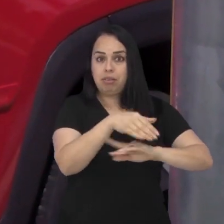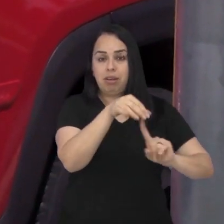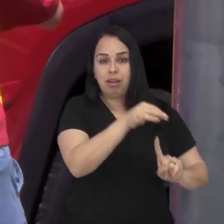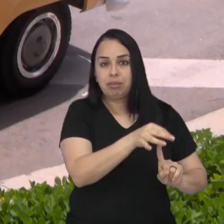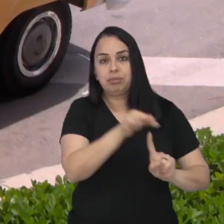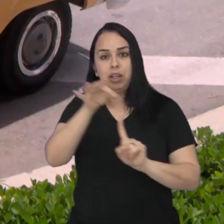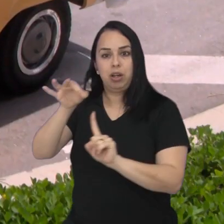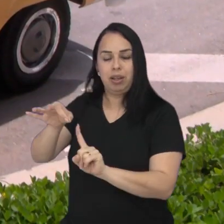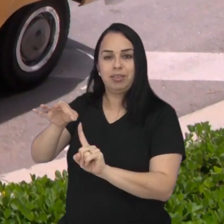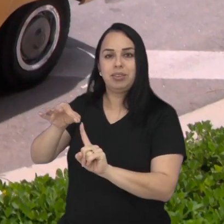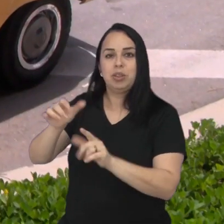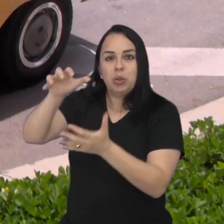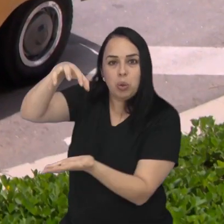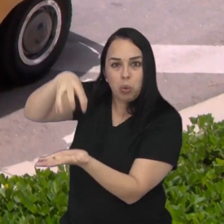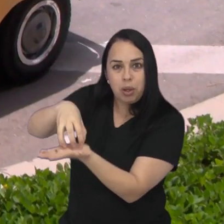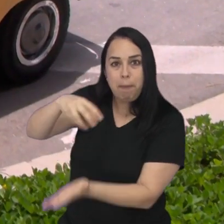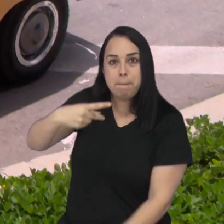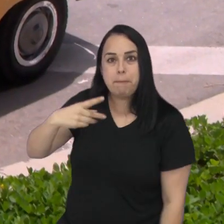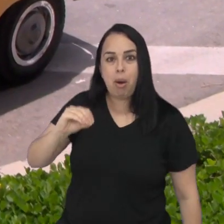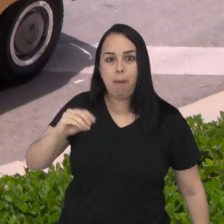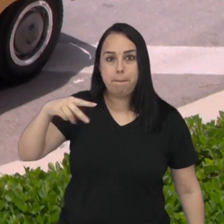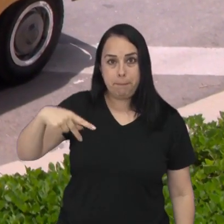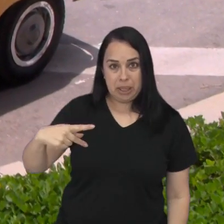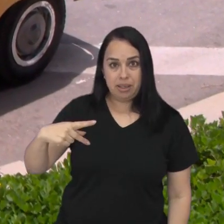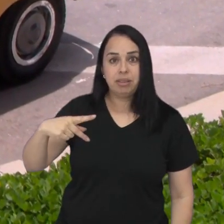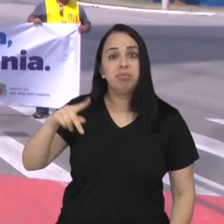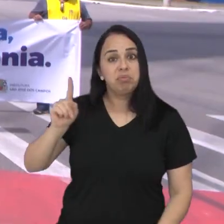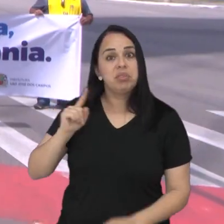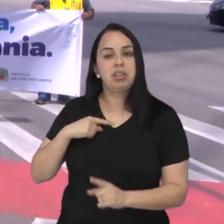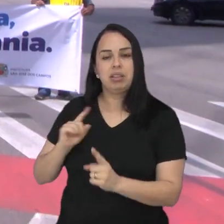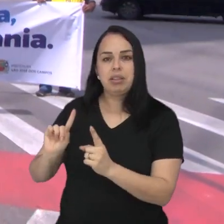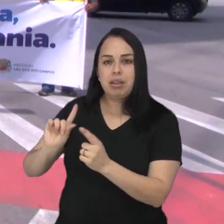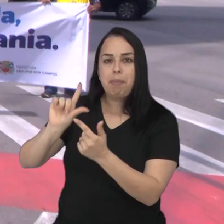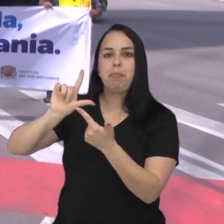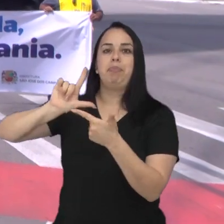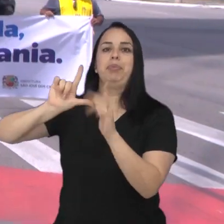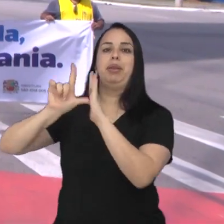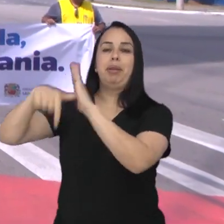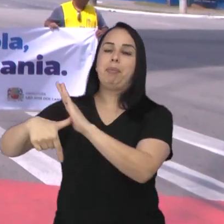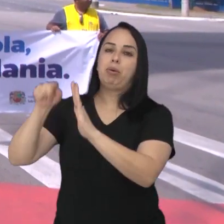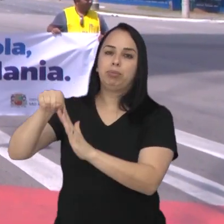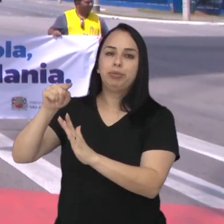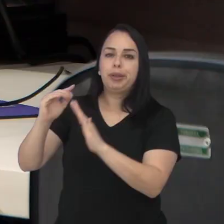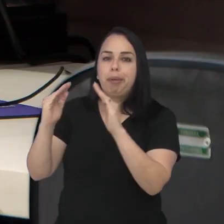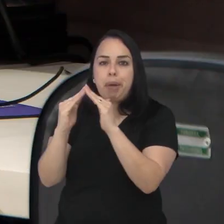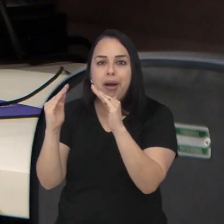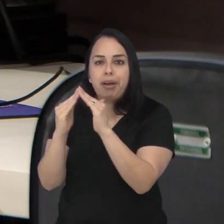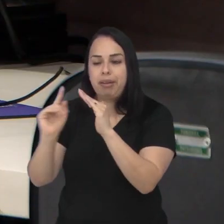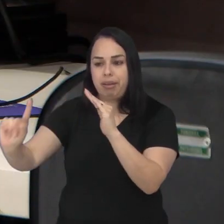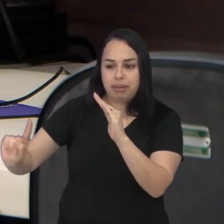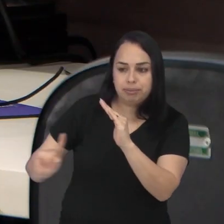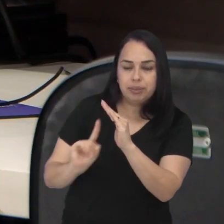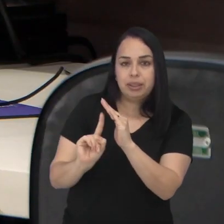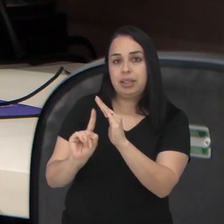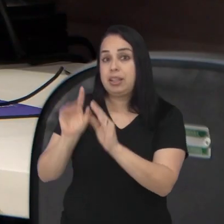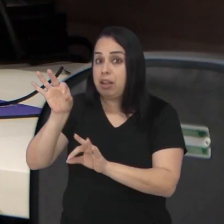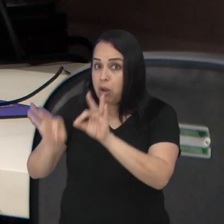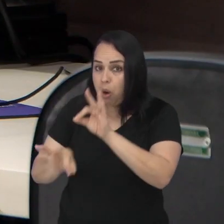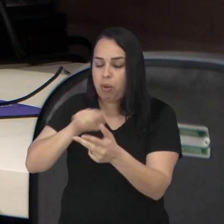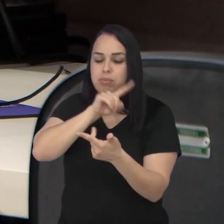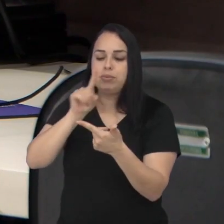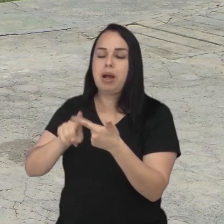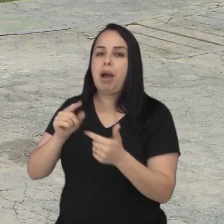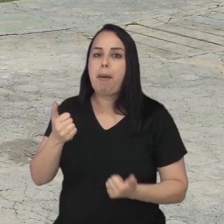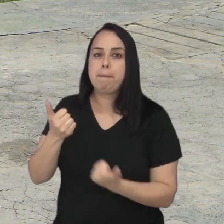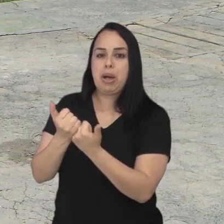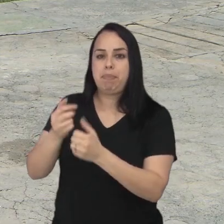são encaminhadas para o Centro POP, que é um ponto de apoio, e em seguida vão para um abrigo. Lá eles têm acesso a